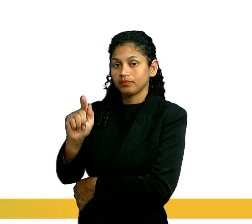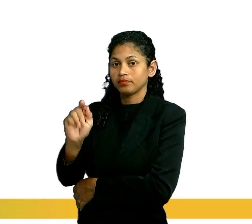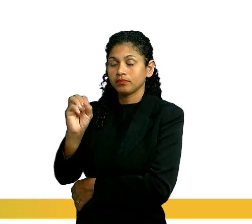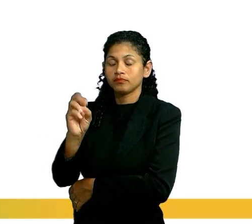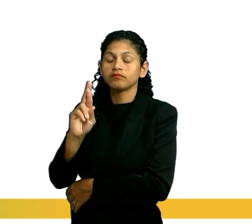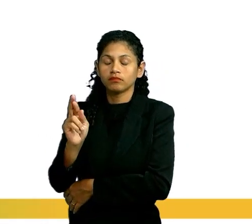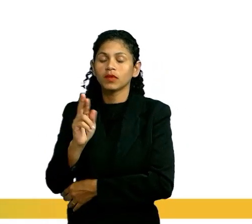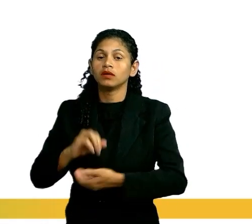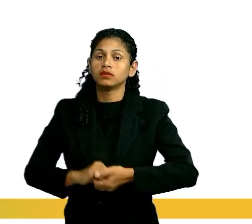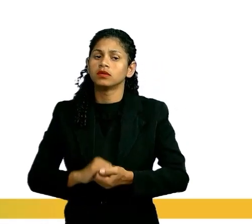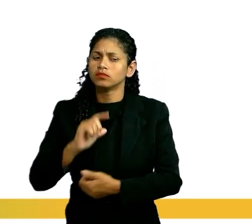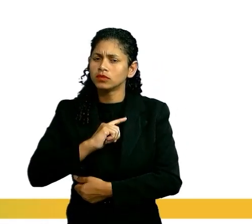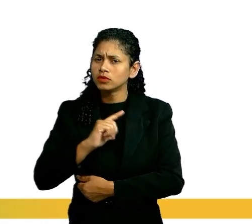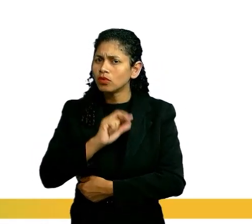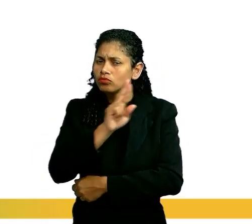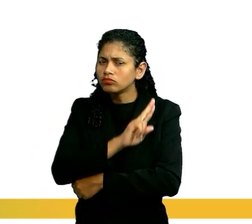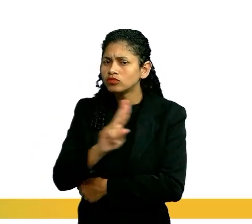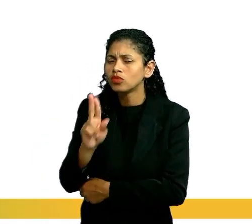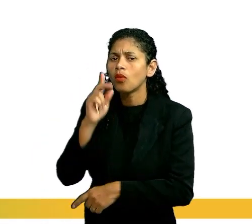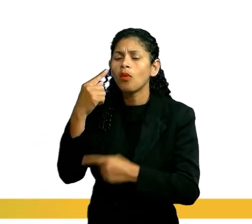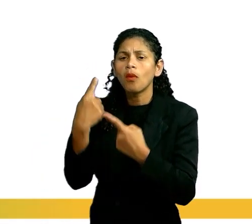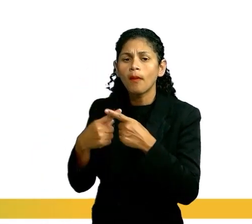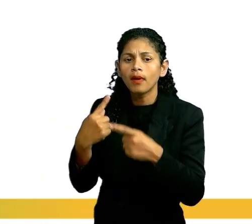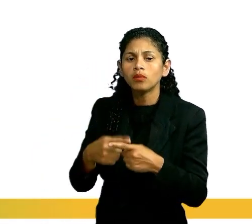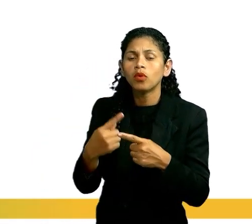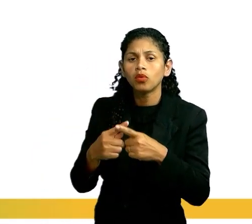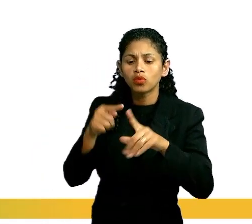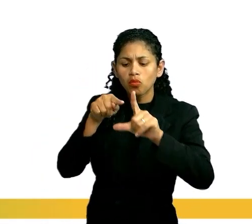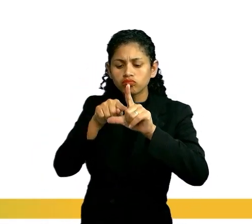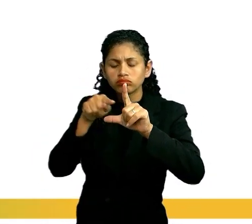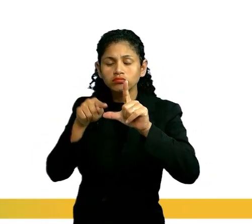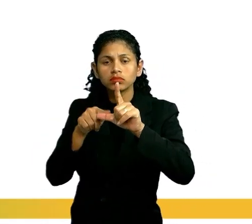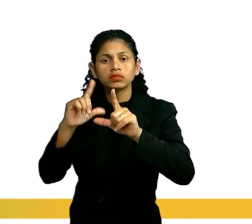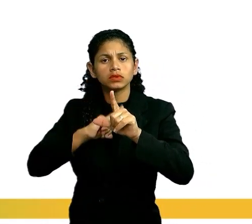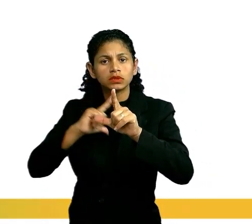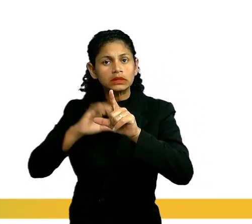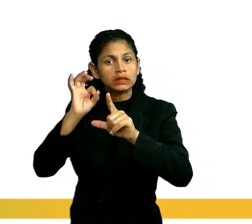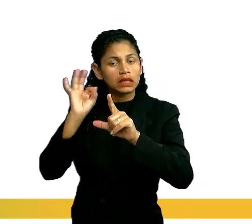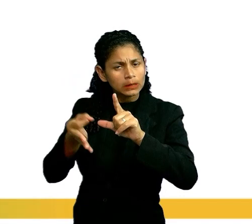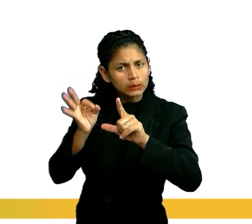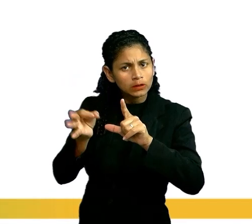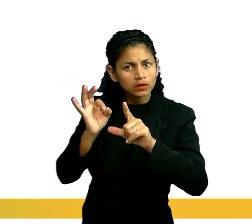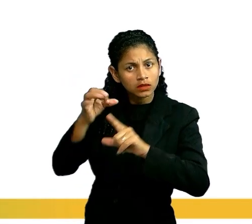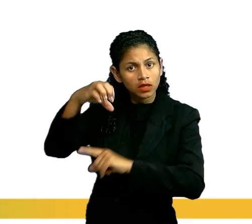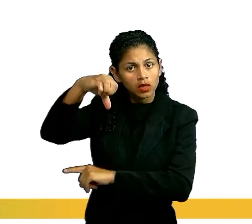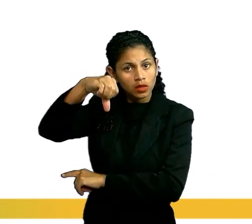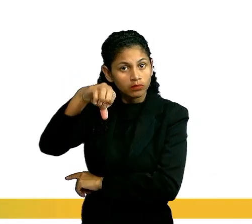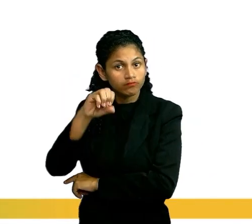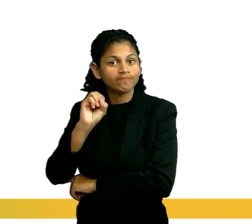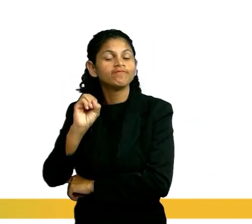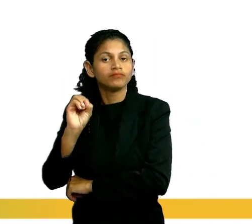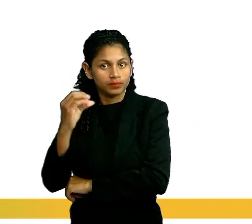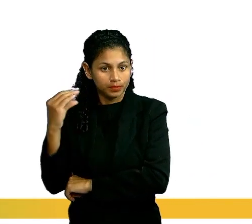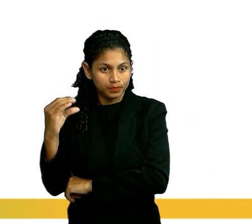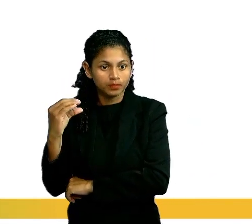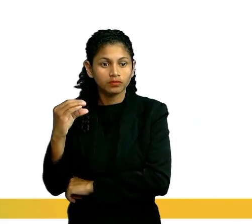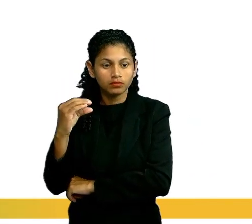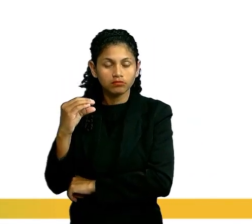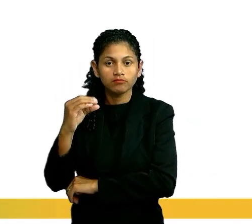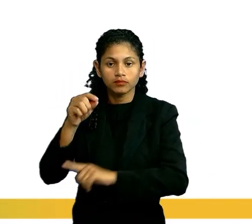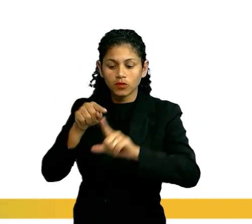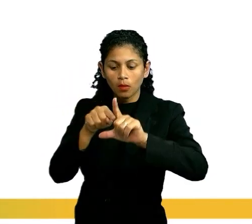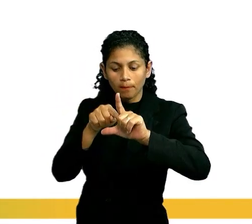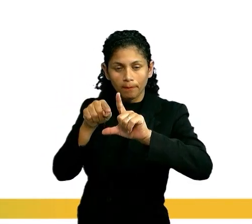recebe esse nome porque um de seus ângulos mede exatamente 90 graus, ou seja, é um ângulo reto. Deu para perceber aqui,